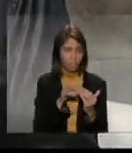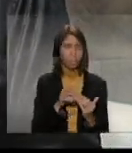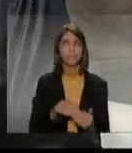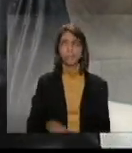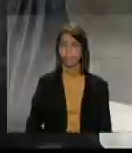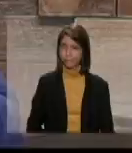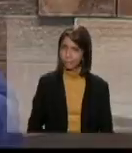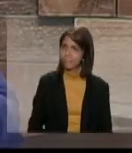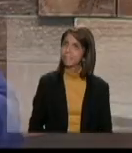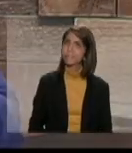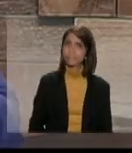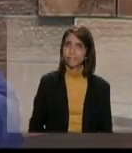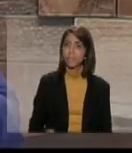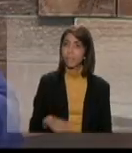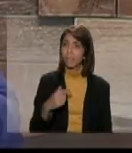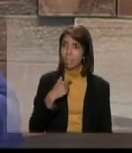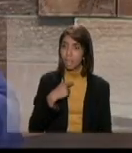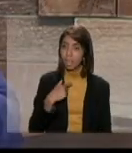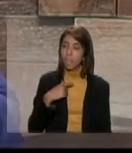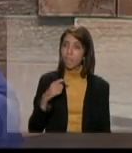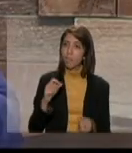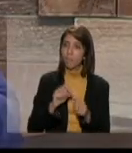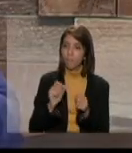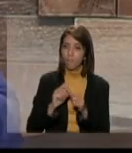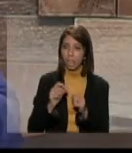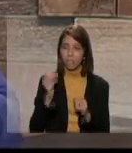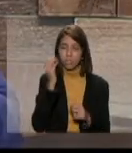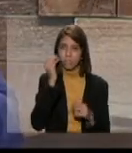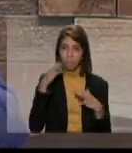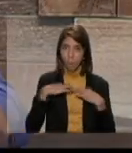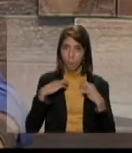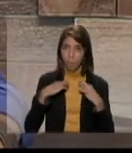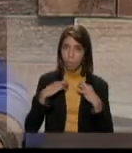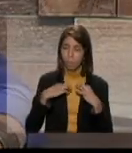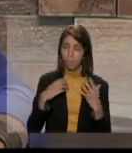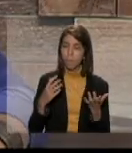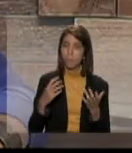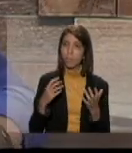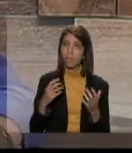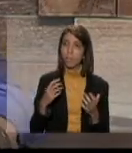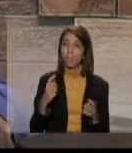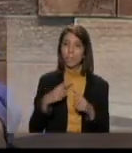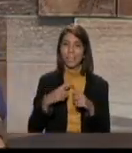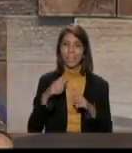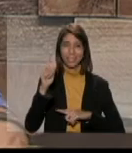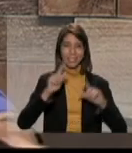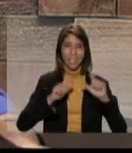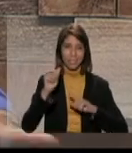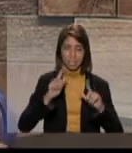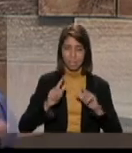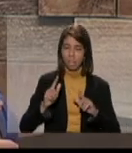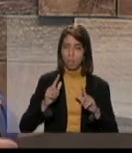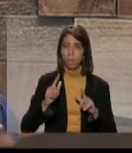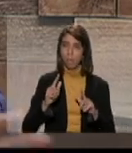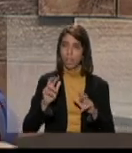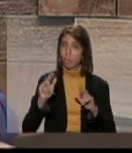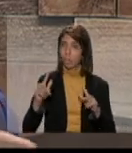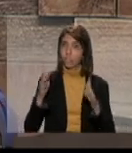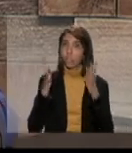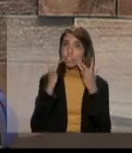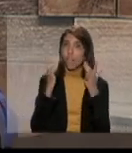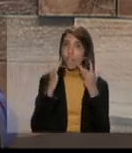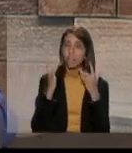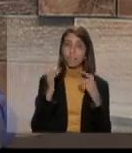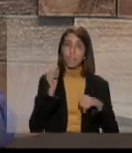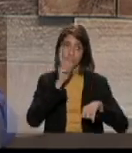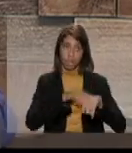você também tem dúvida sem dúvida quando você faz o próprio figurino junto que ter é diferente não é o teatro que você vai